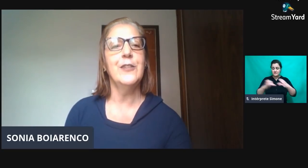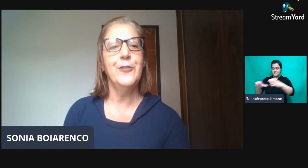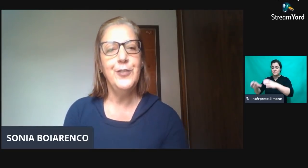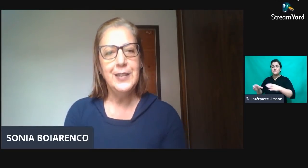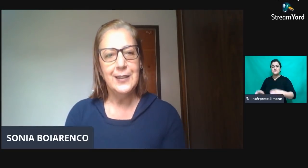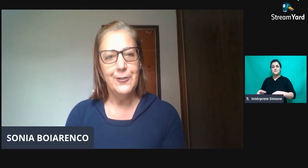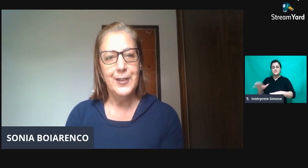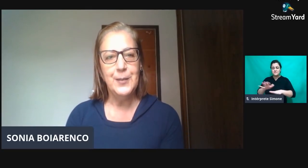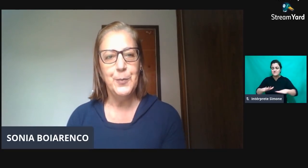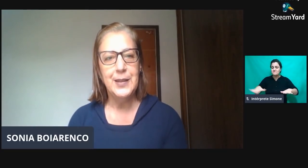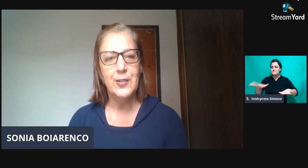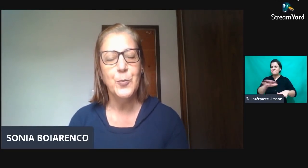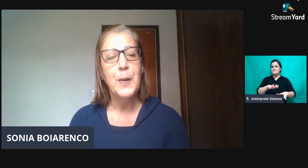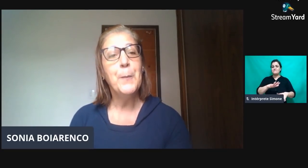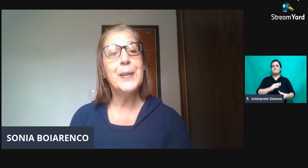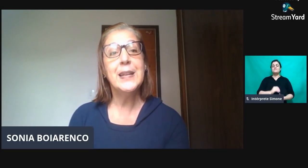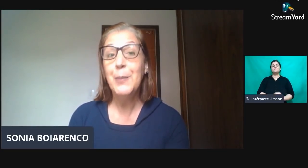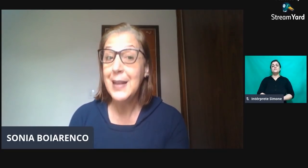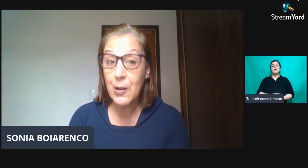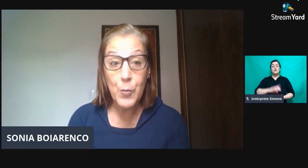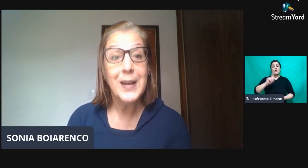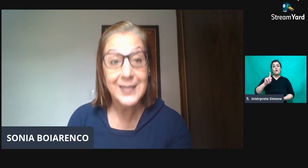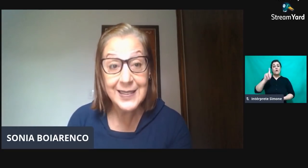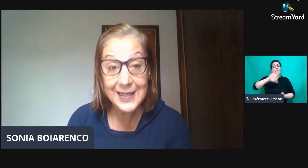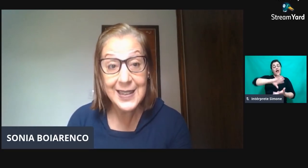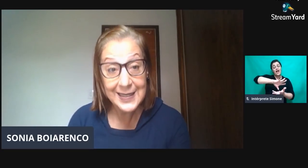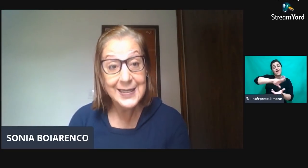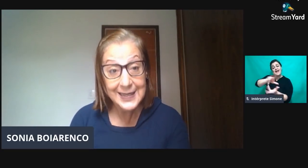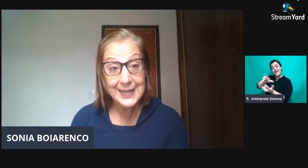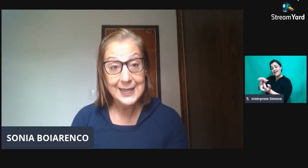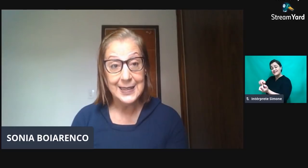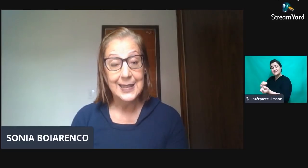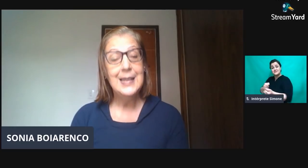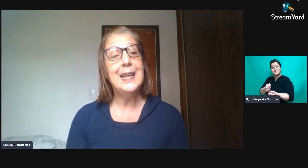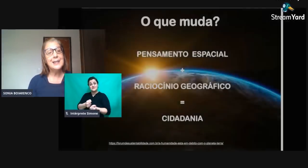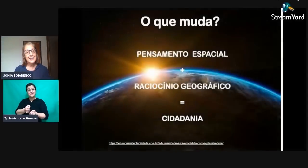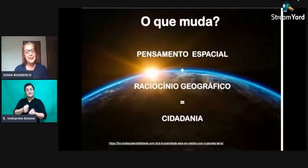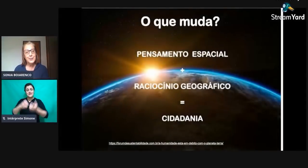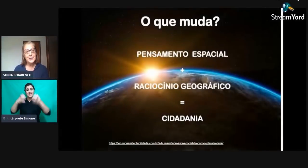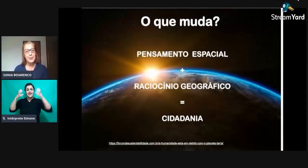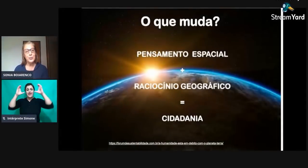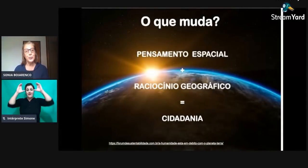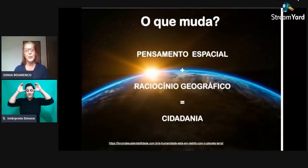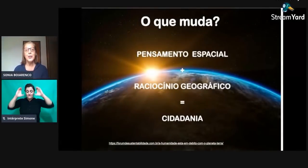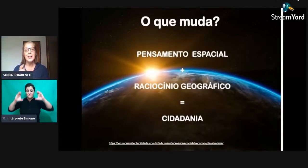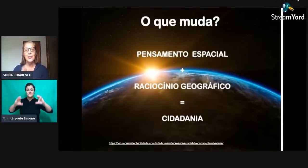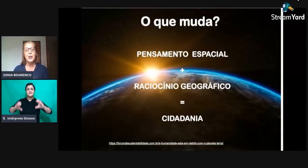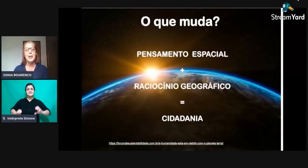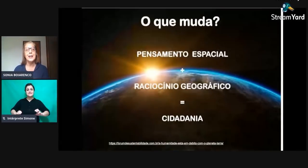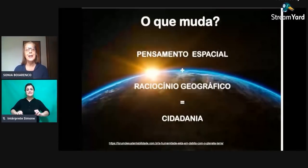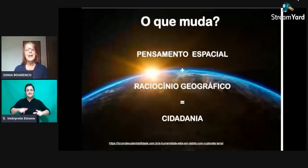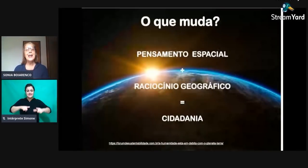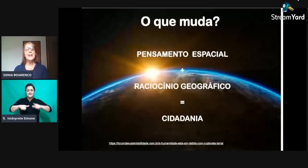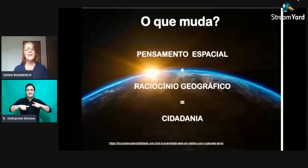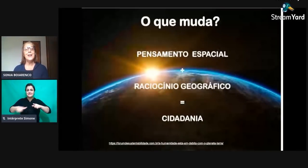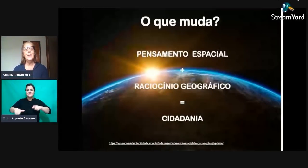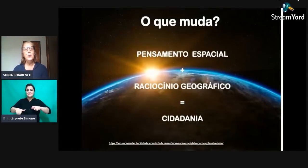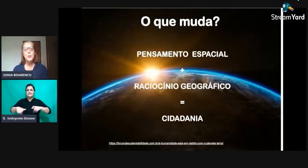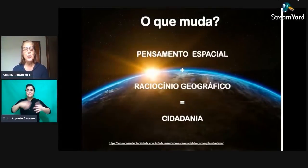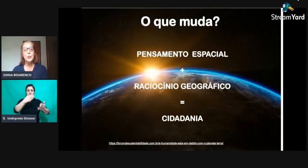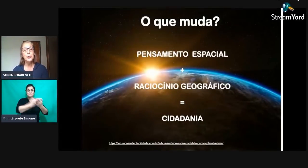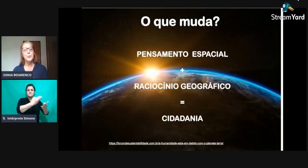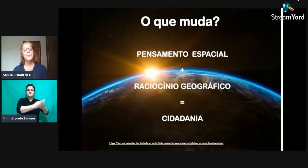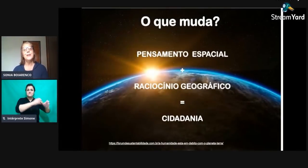a geografia vem mesmo para trabalhar com a cidadania. Ela sempre trabalhou, só que agora ela